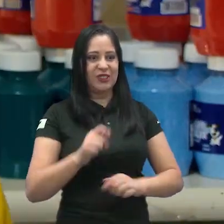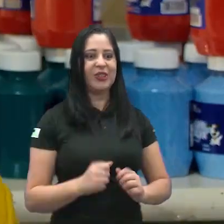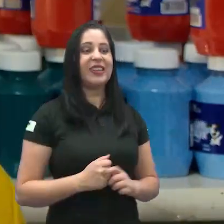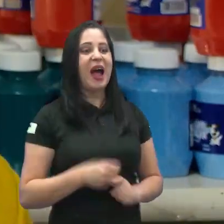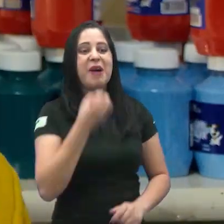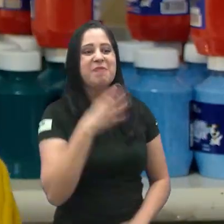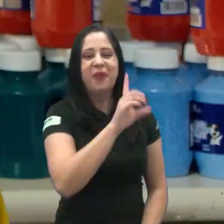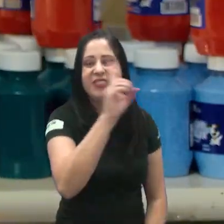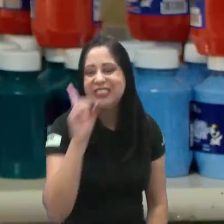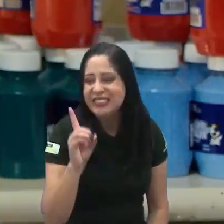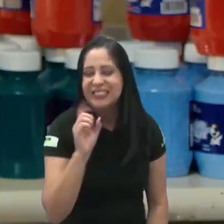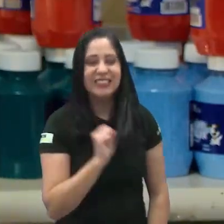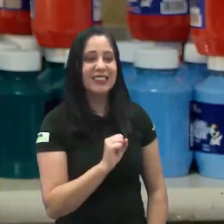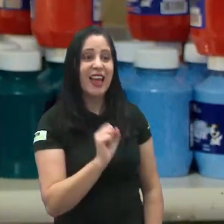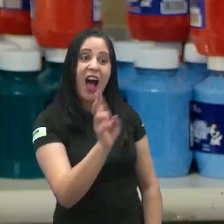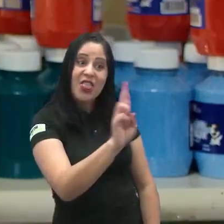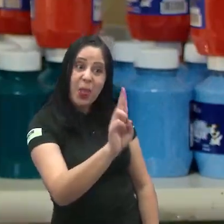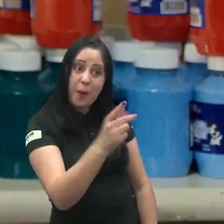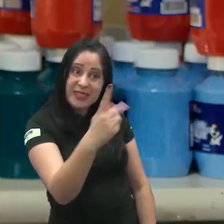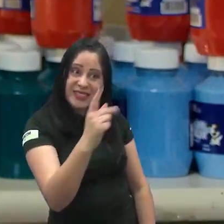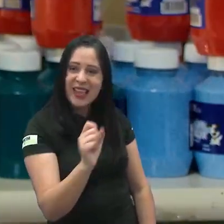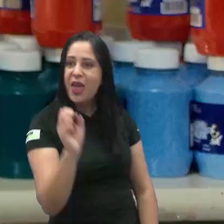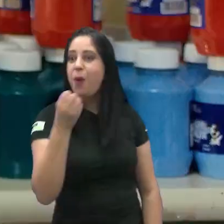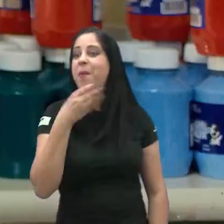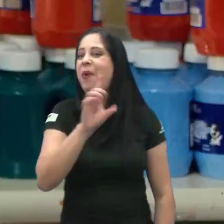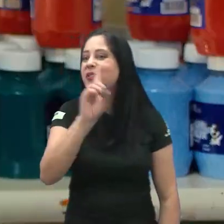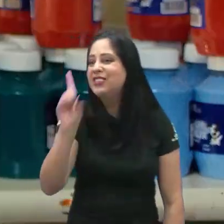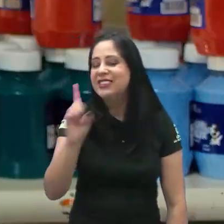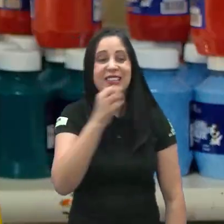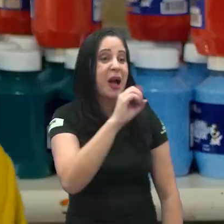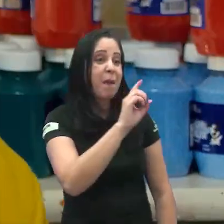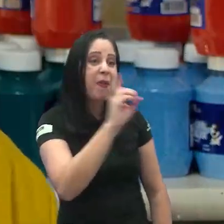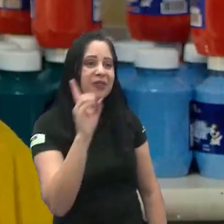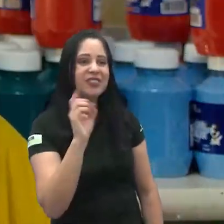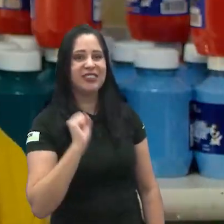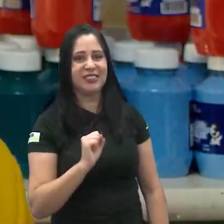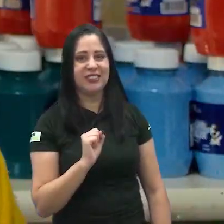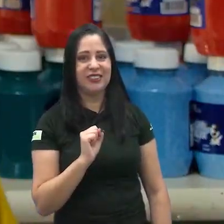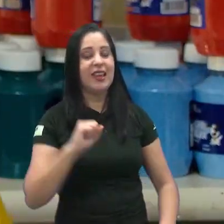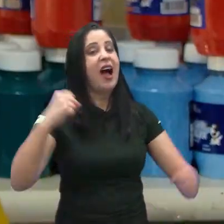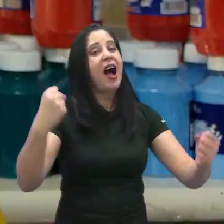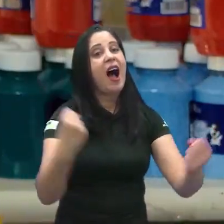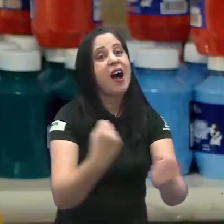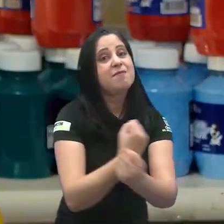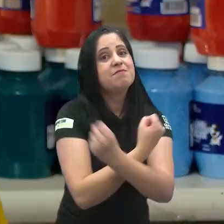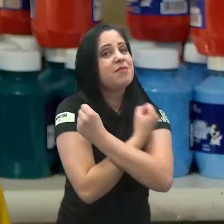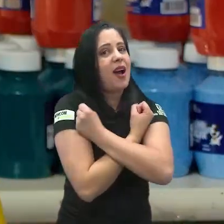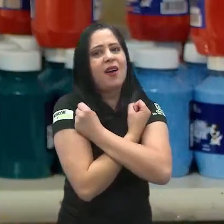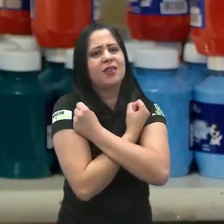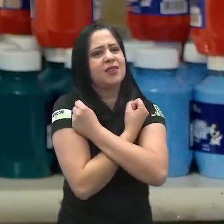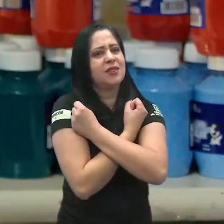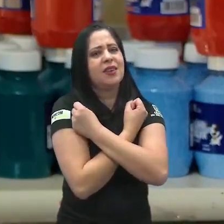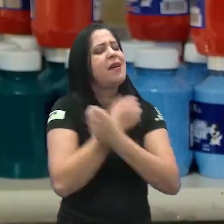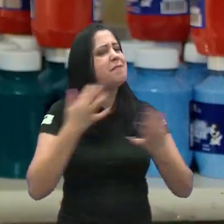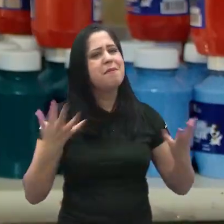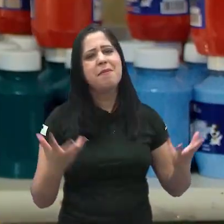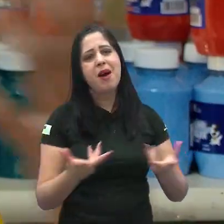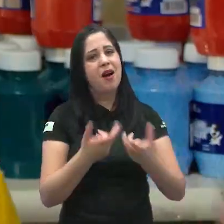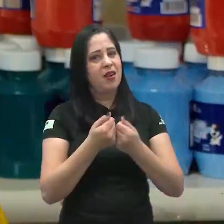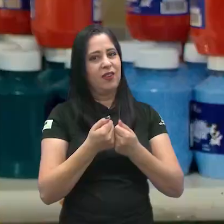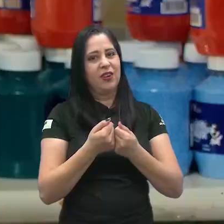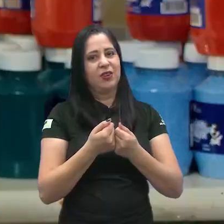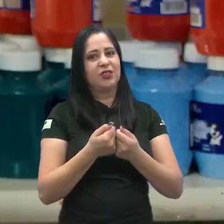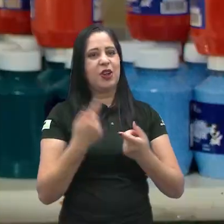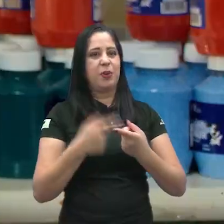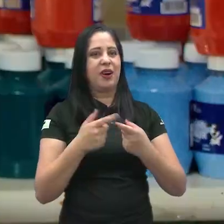Bom dia, sabe o nome da maioria das pessoas, dos pais e das crianças. Isso é fantástico, porque nada melhor do que